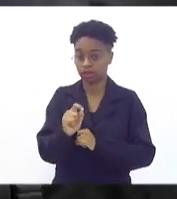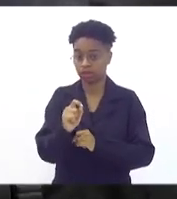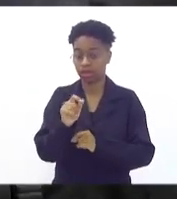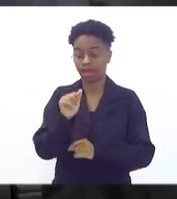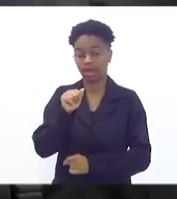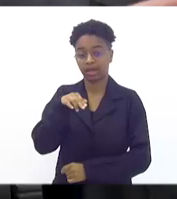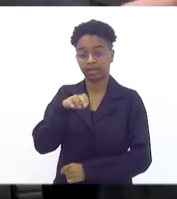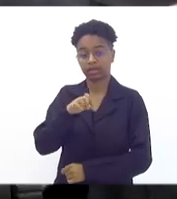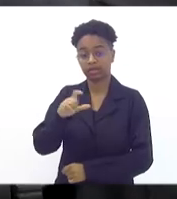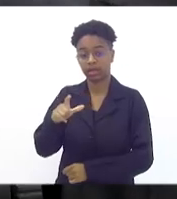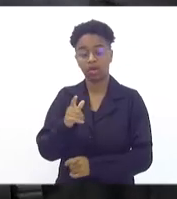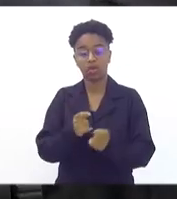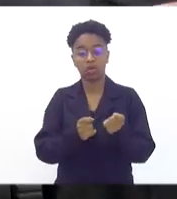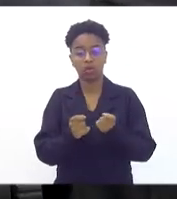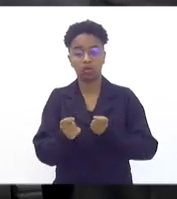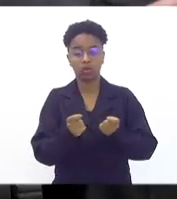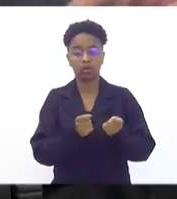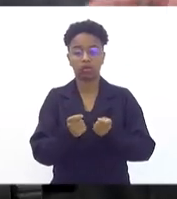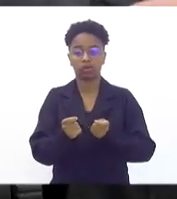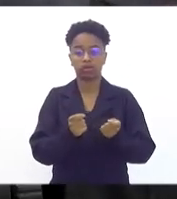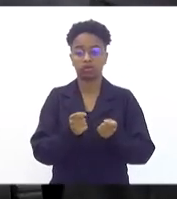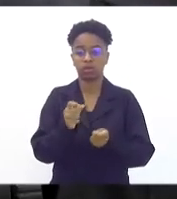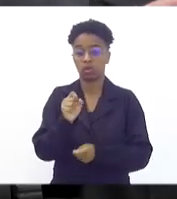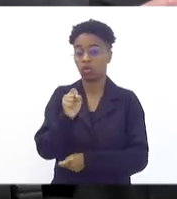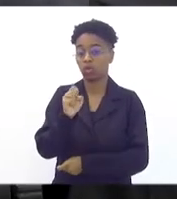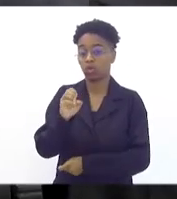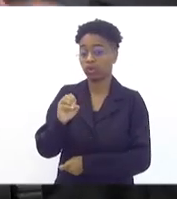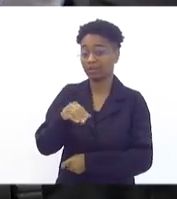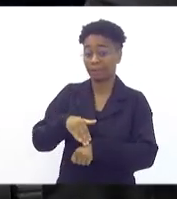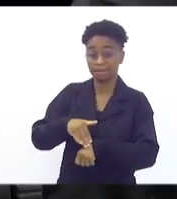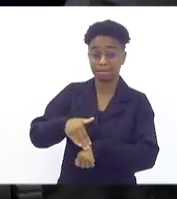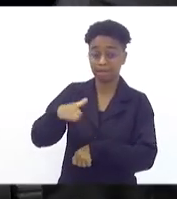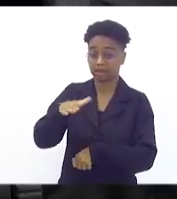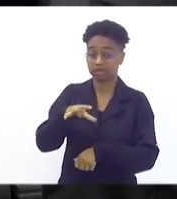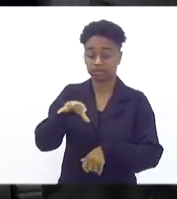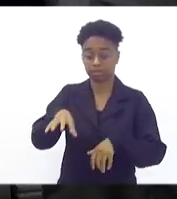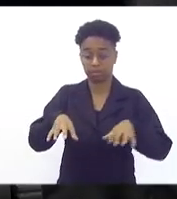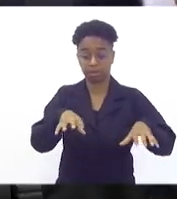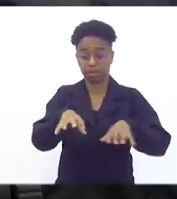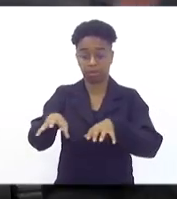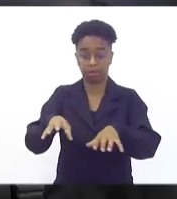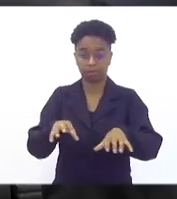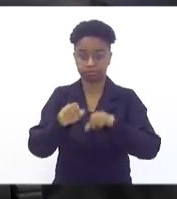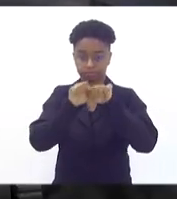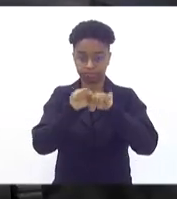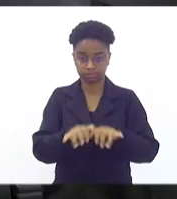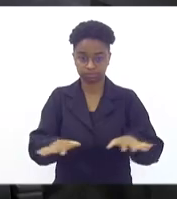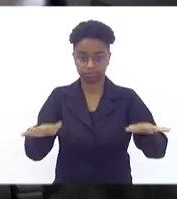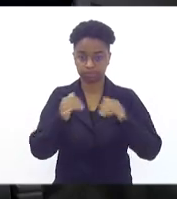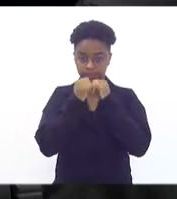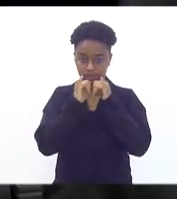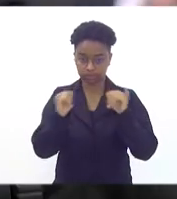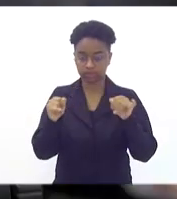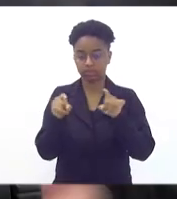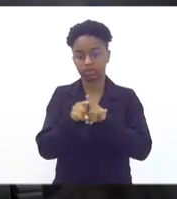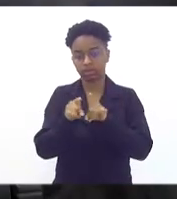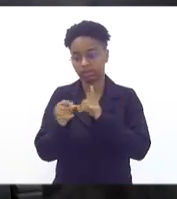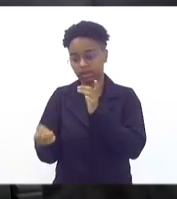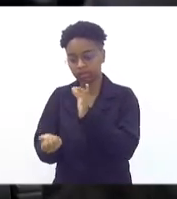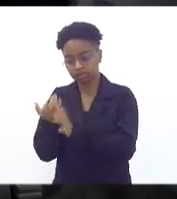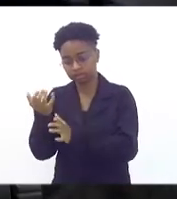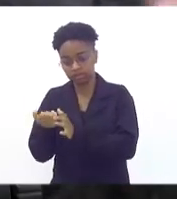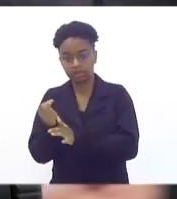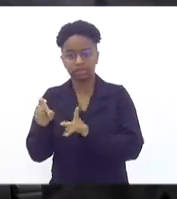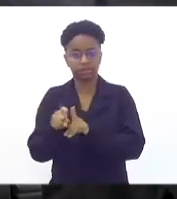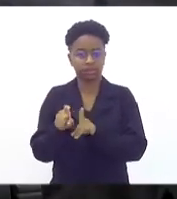controla mais de 80 distribuidoras de energia fora a geradoras fora os